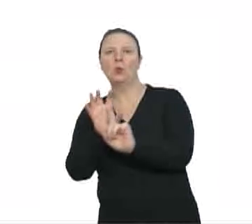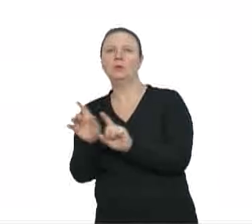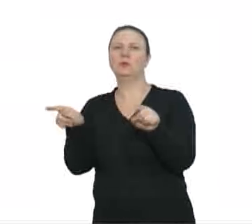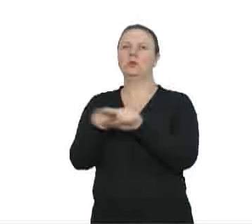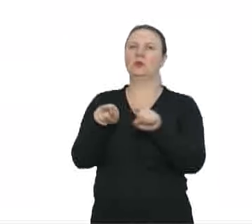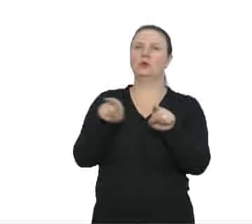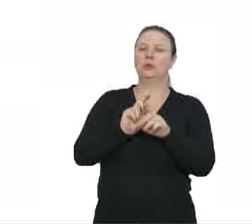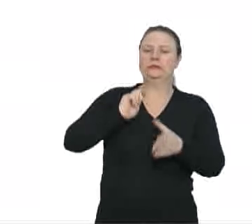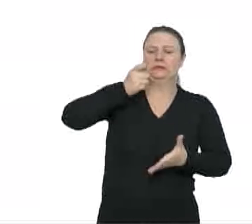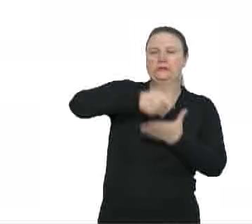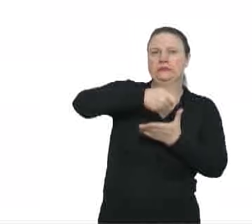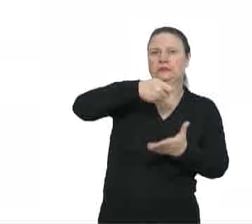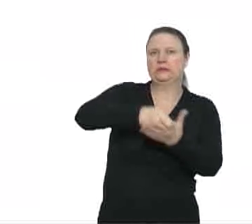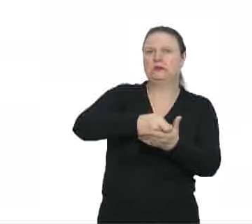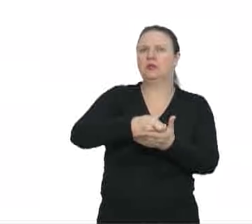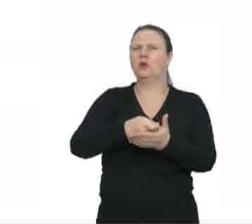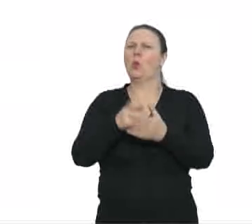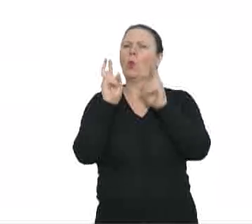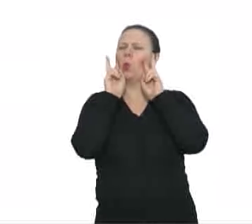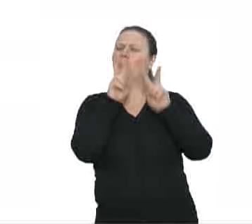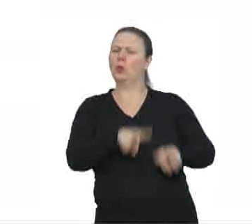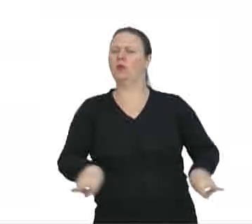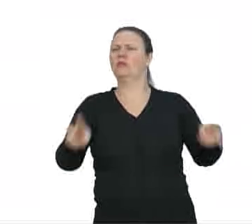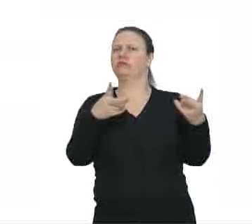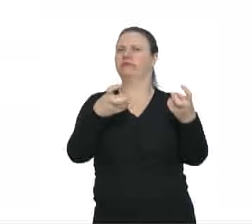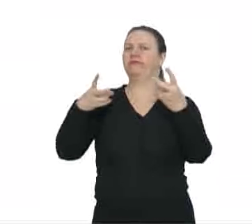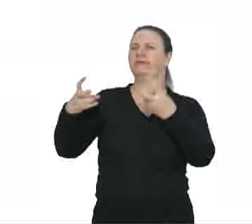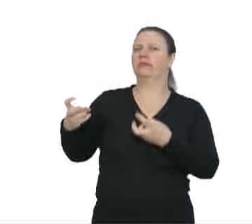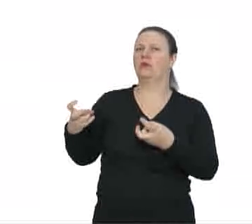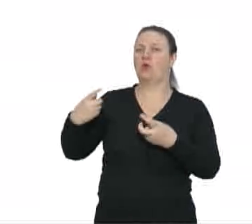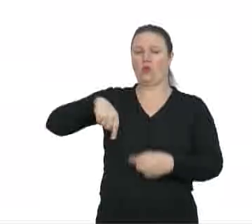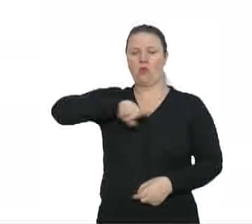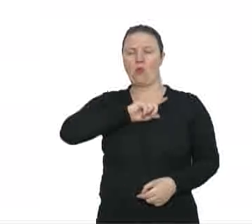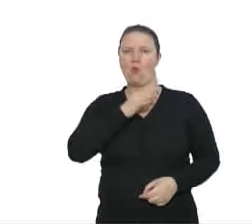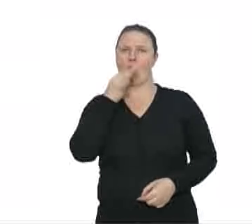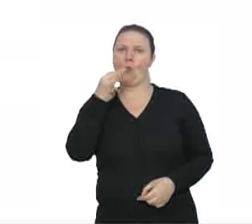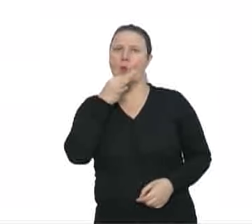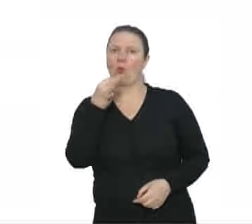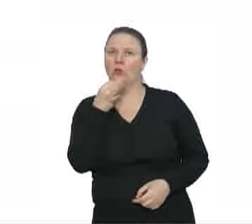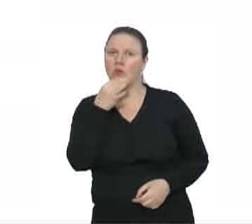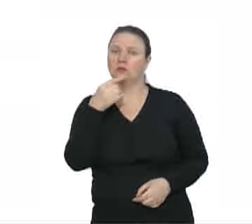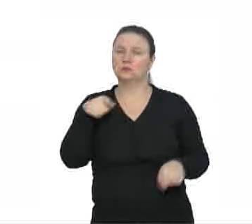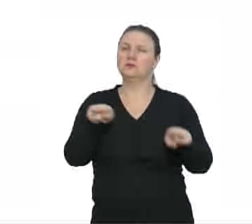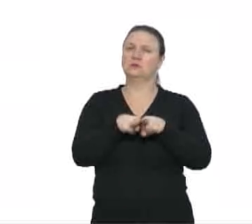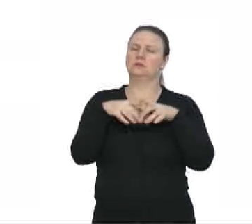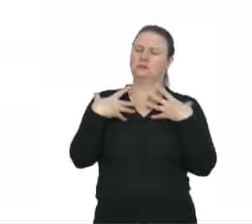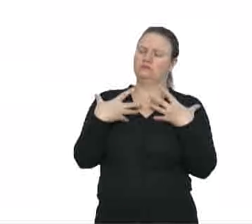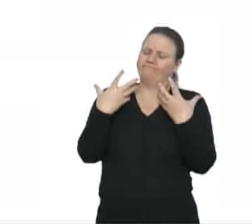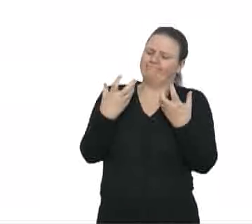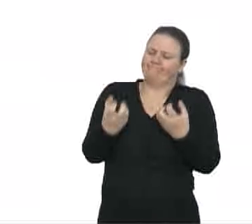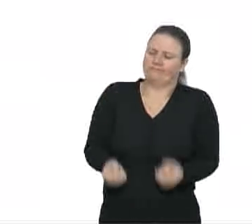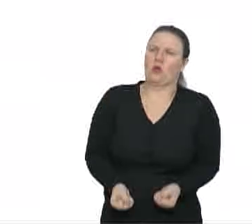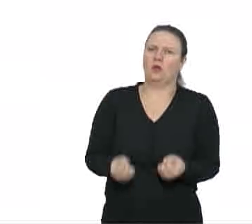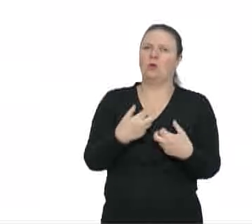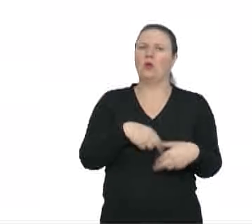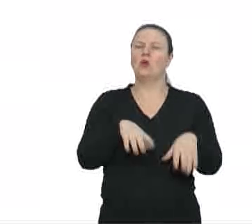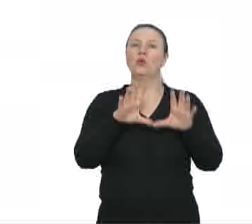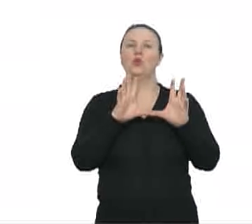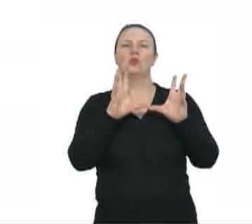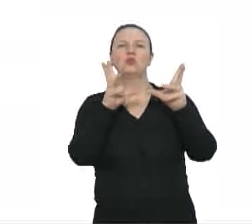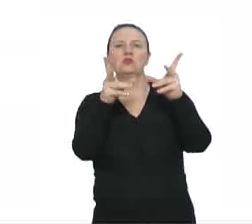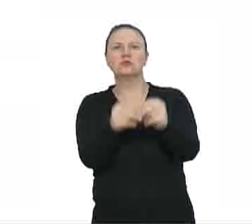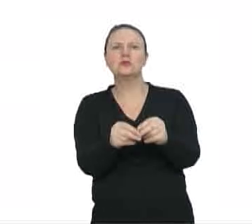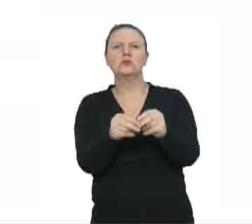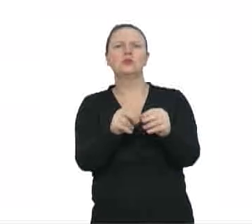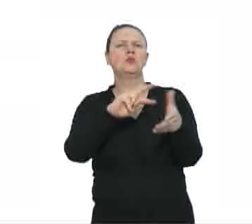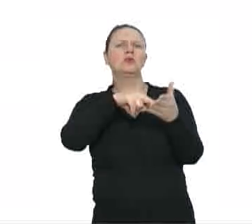vai muito além do que parece. Ao dizer o que pensamos, nós assumimos uma carga a respeito de tudo o